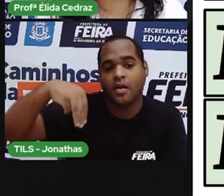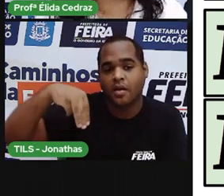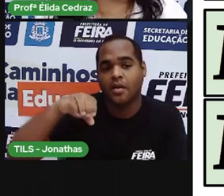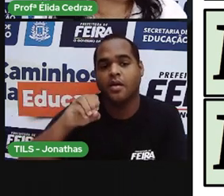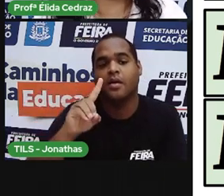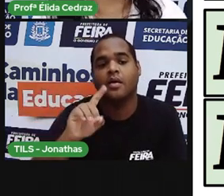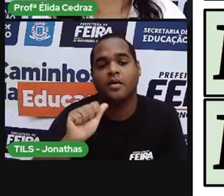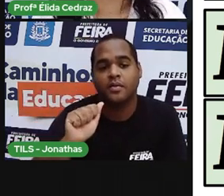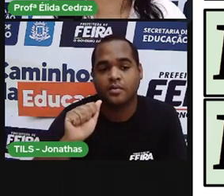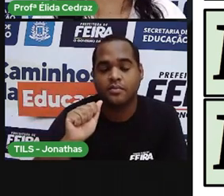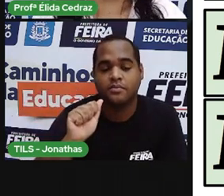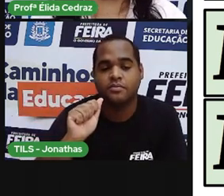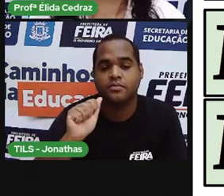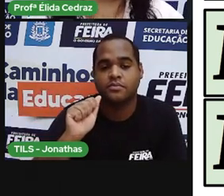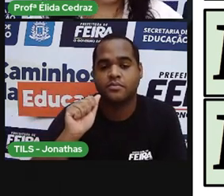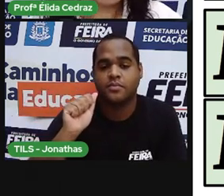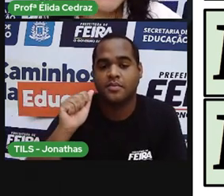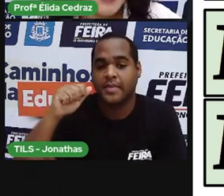Moda.